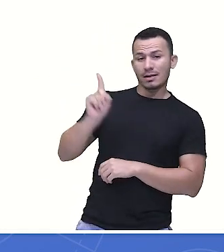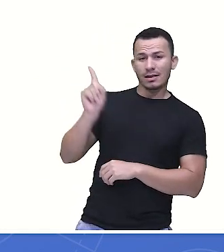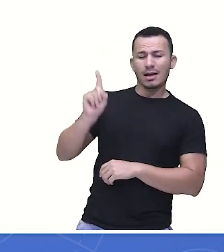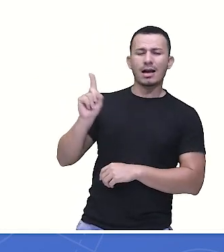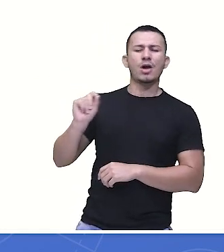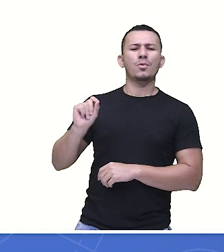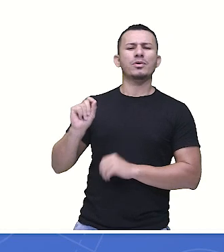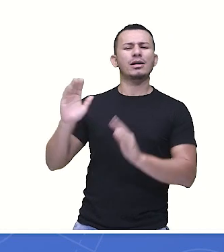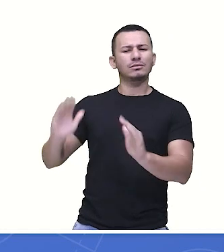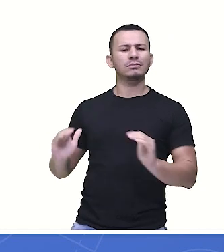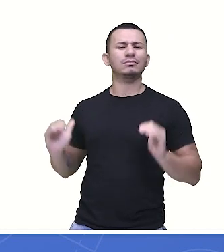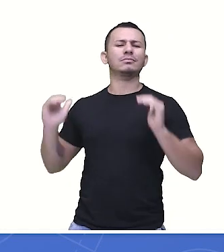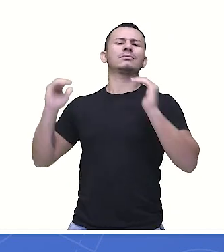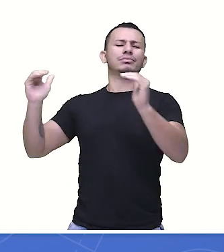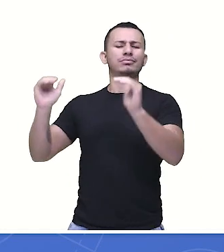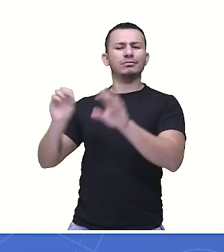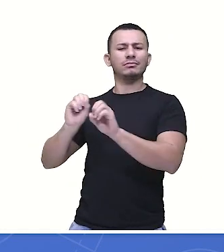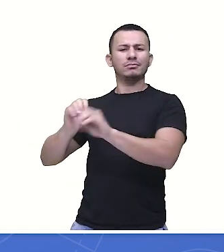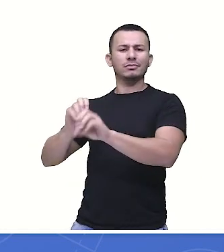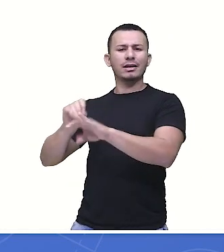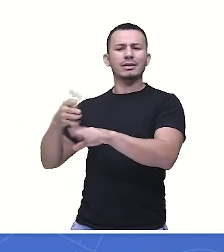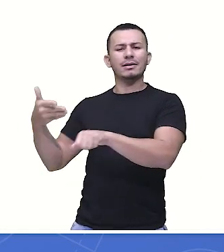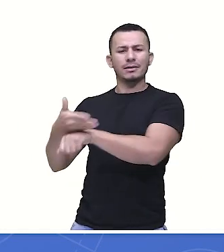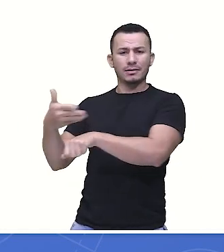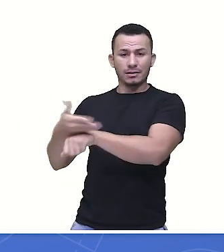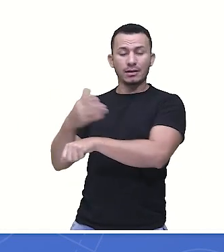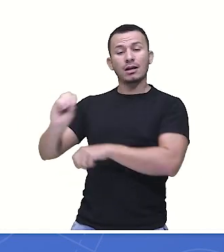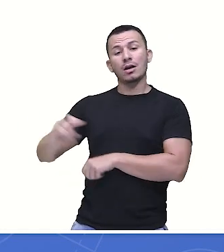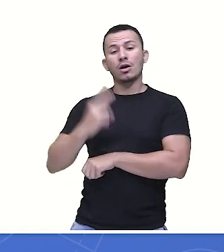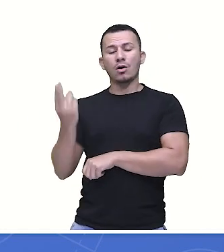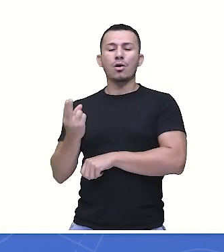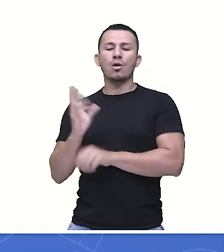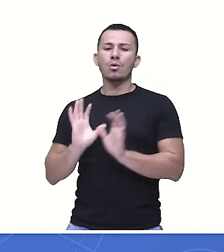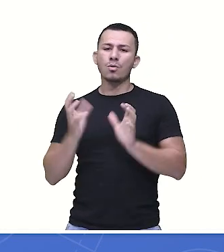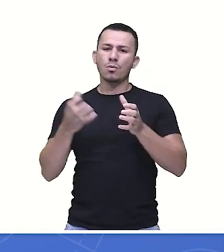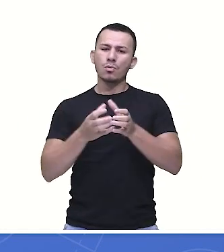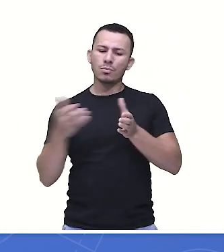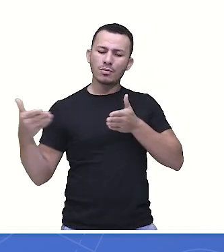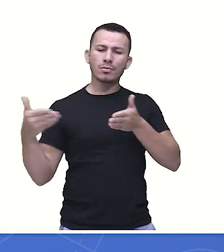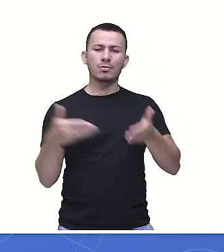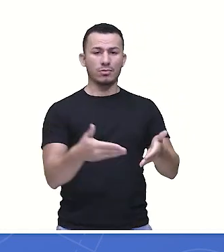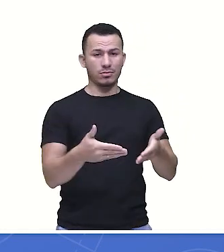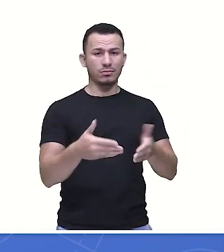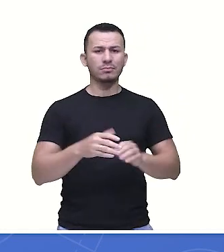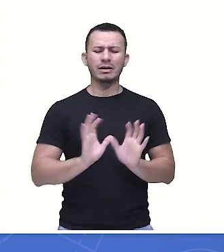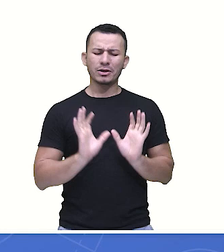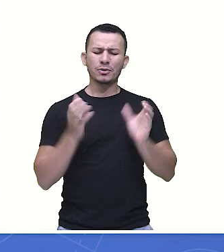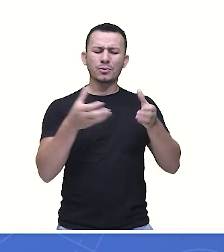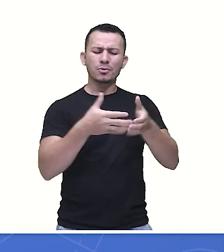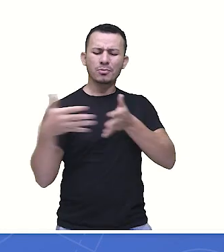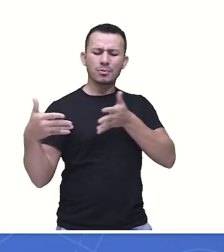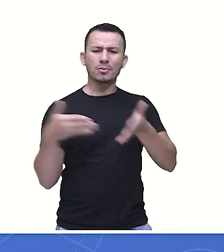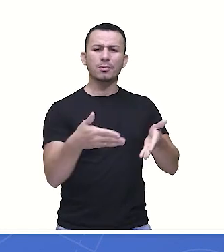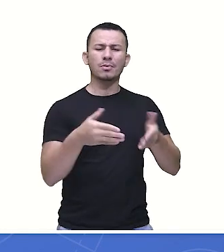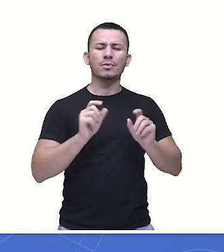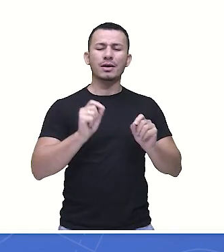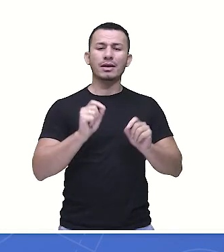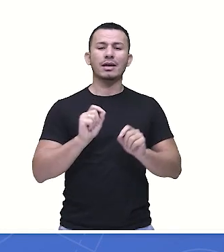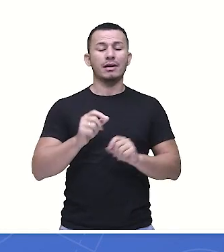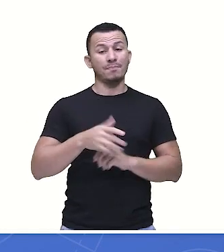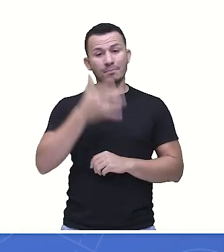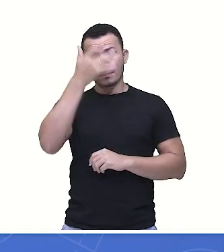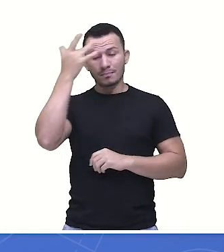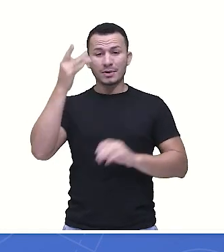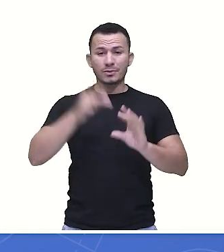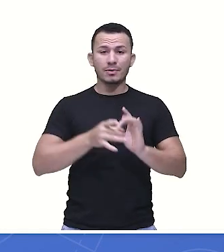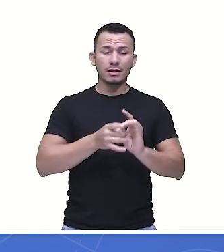classes dominantes ou a grupos específicos. Quem são esses grupos específicos? Indivíduos livres